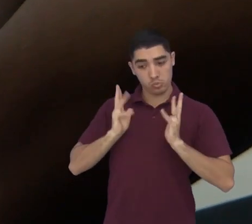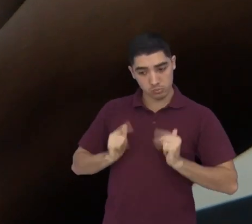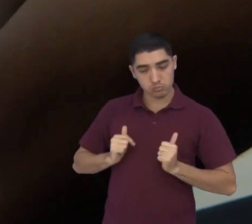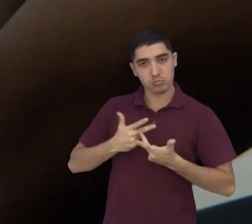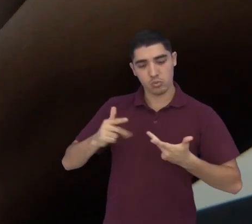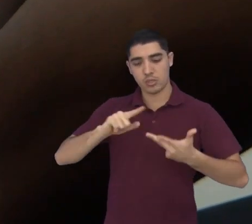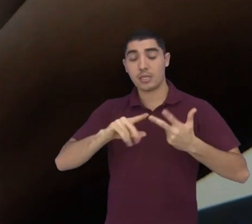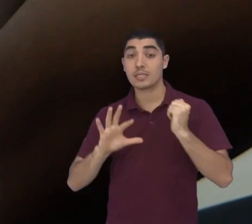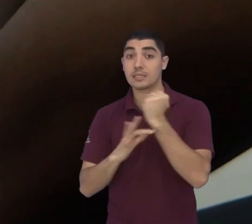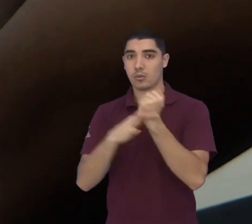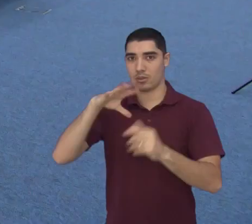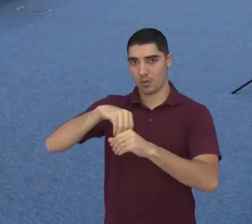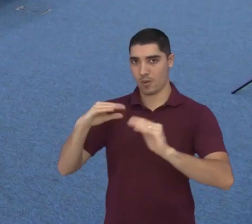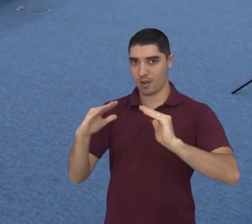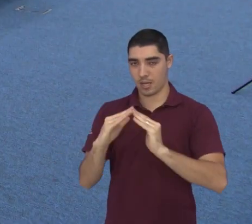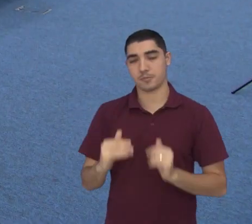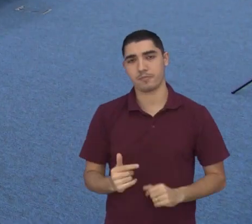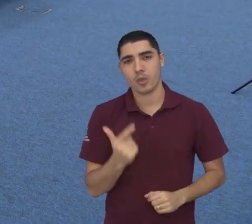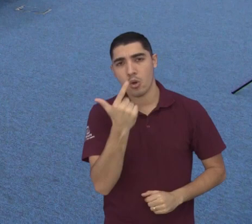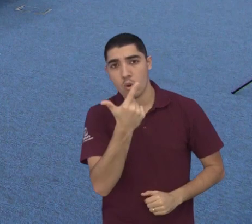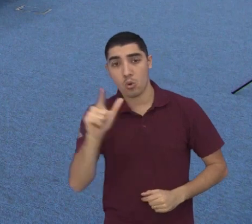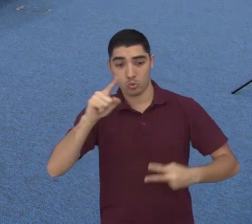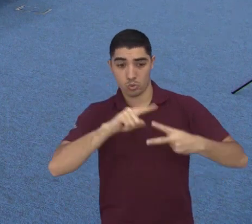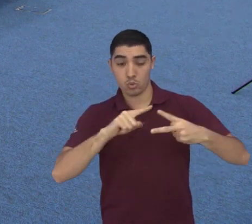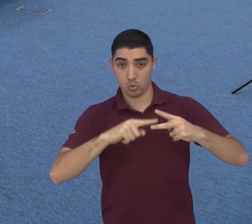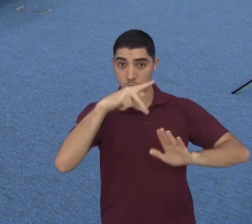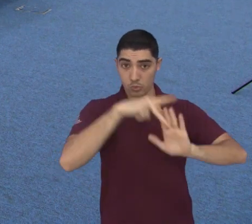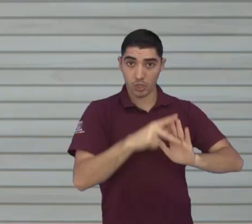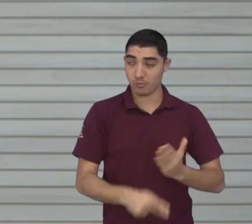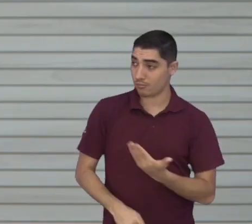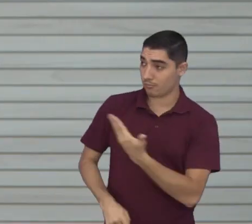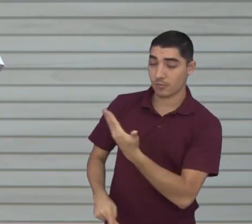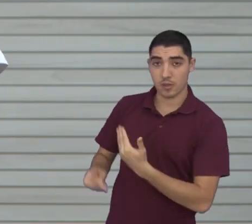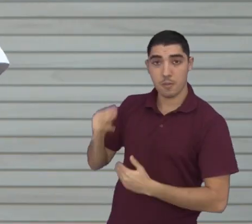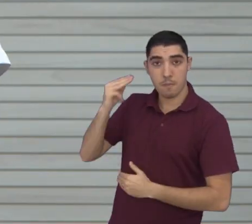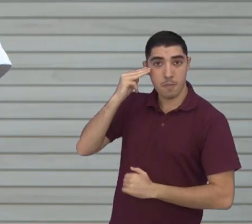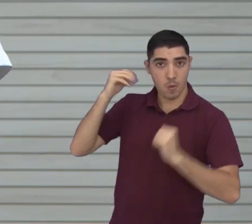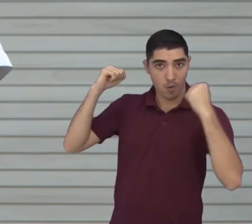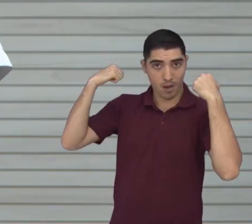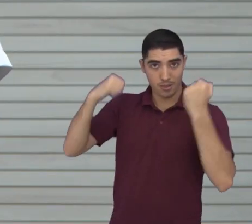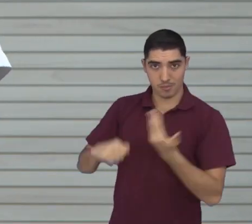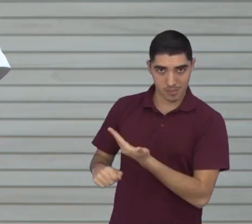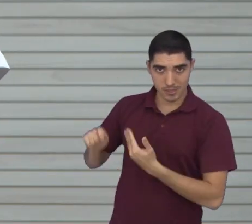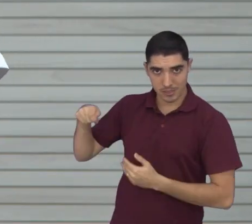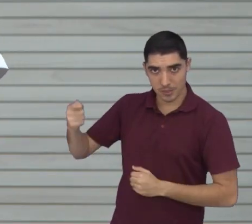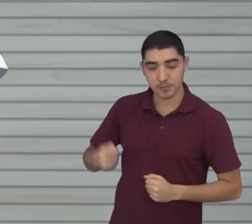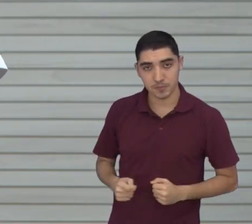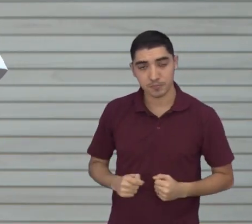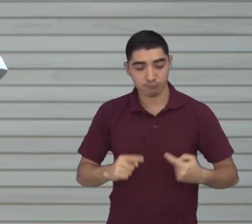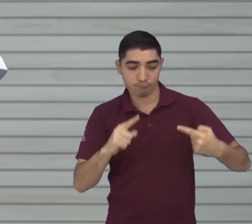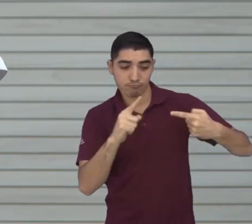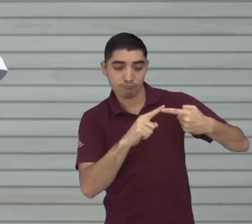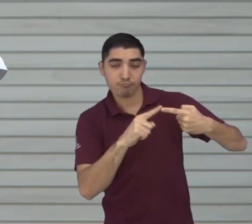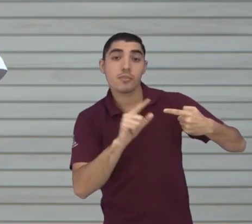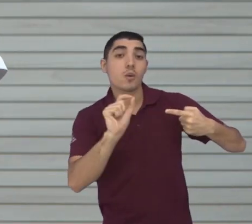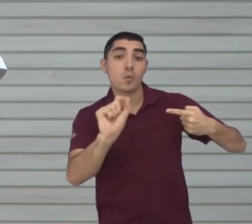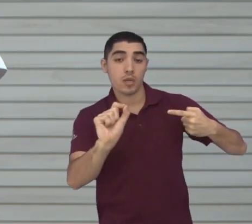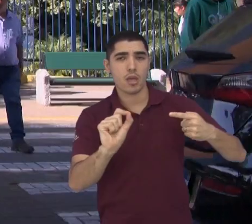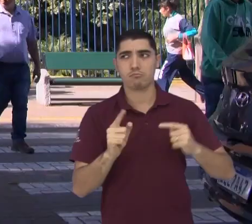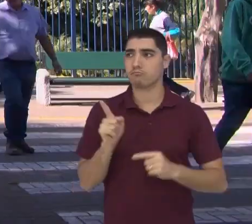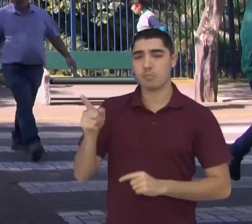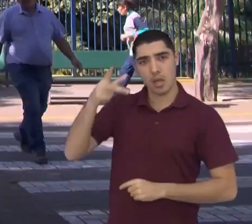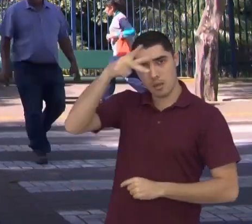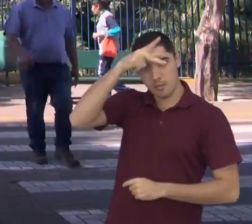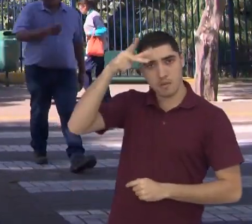higiene e segurança domiciliar. Outros 2 projetos aprovados são de autoria do vereador Marcão da Academia. A primeira